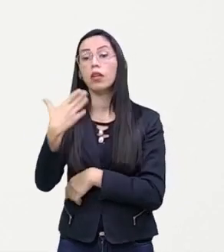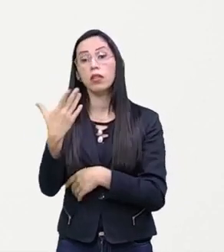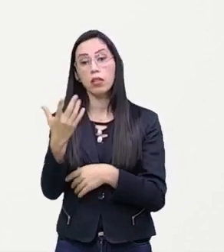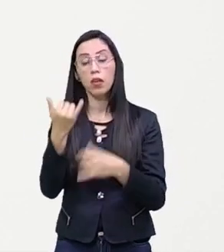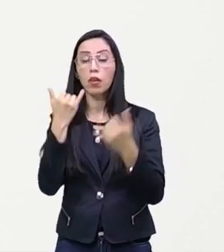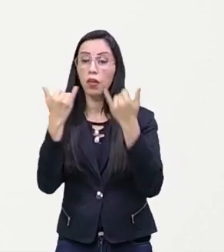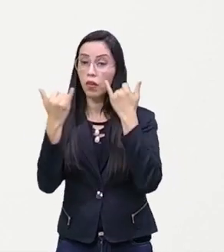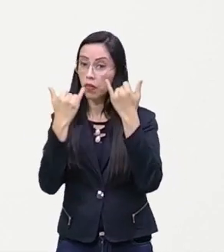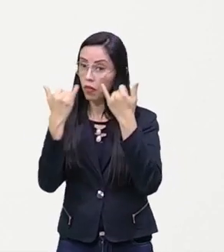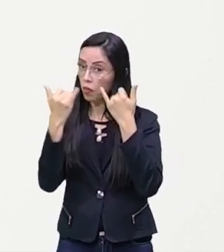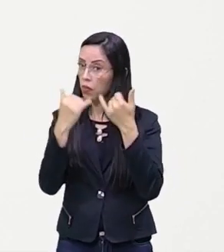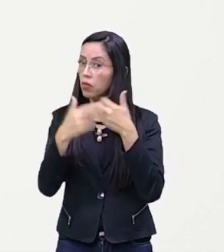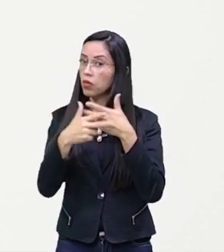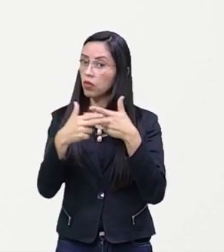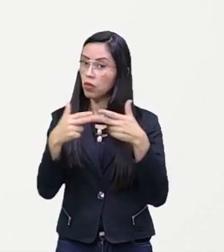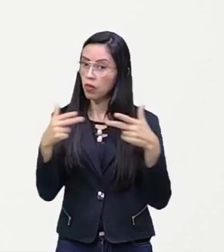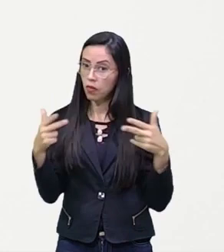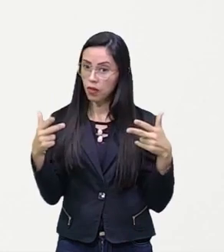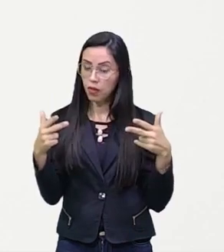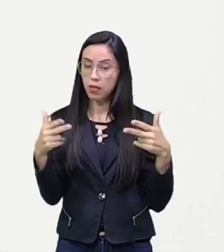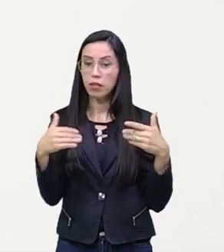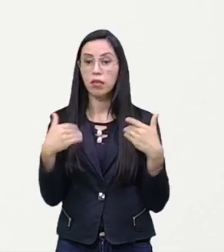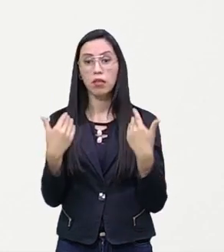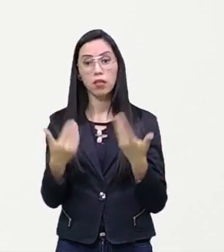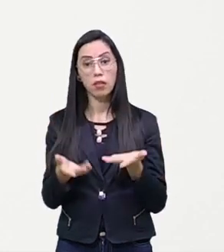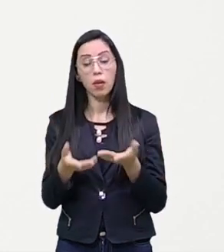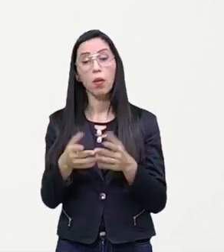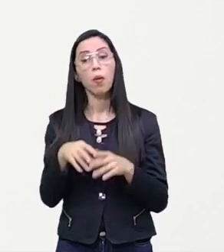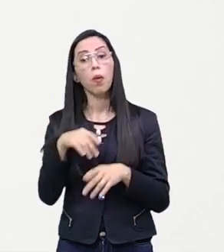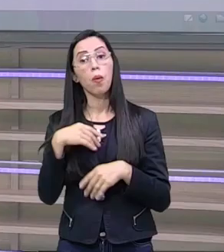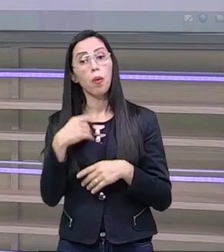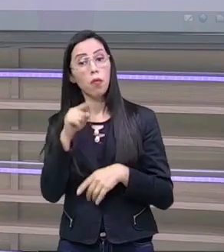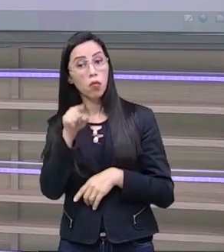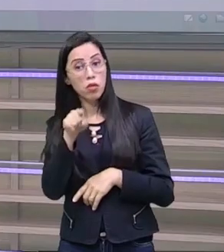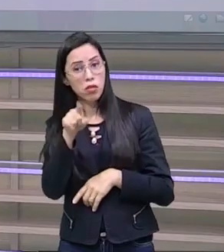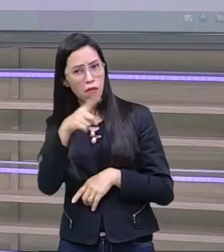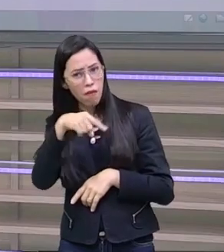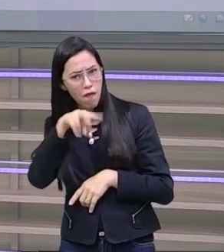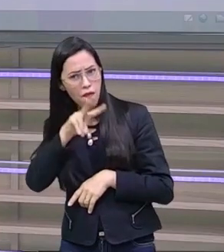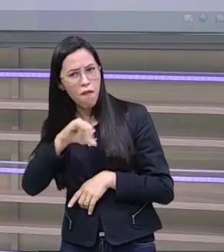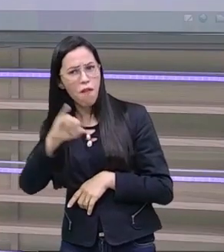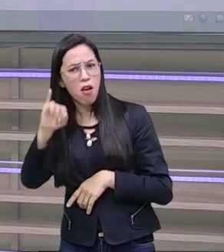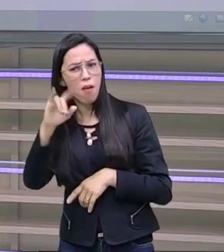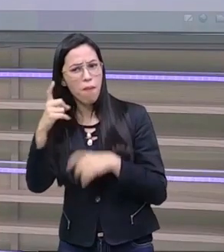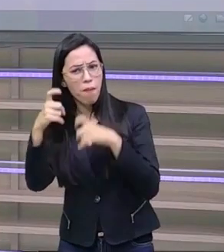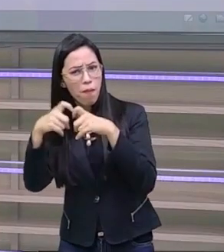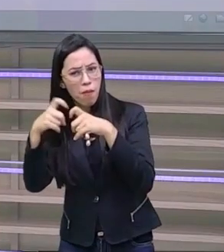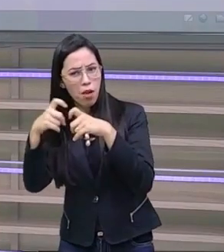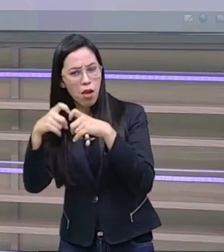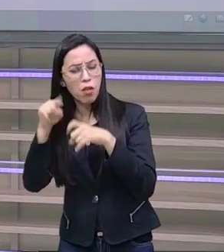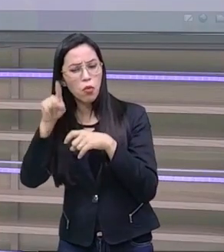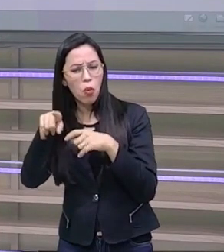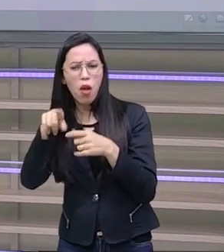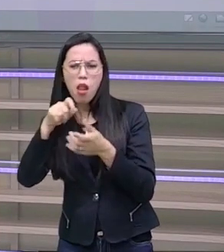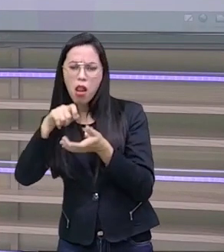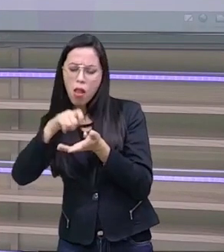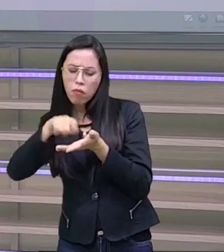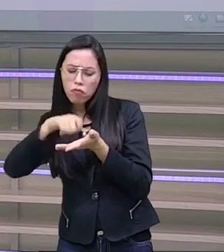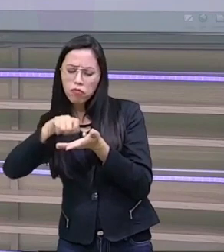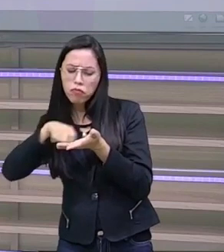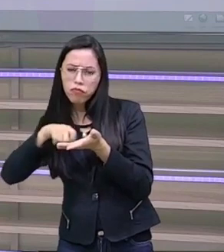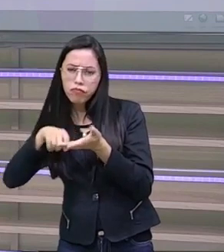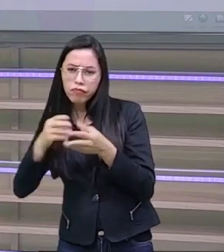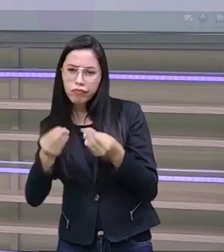outras informações do medicamento. Não é? Quando você vai ao médico, o médico vai prescrever um medicamento para você. O que